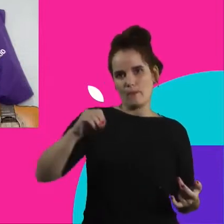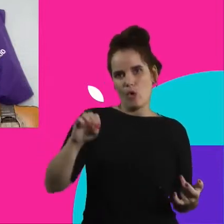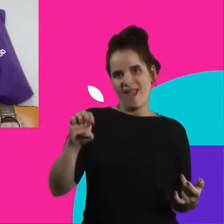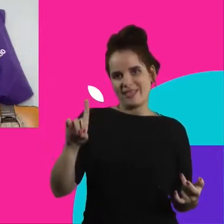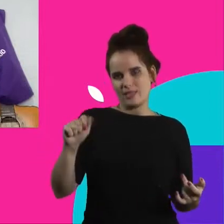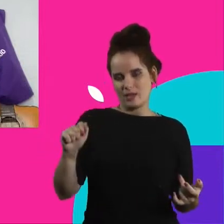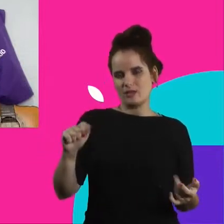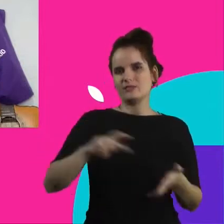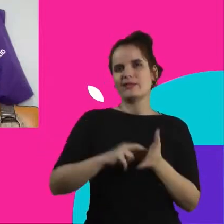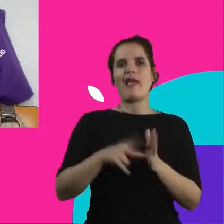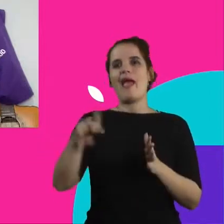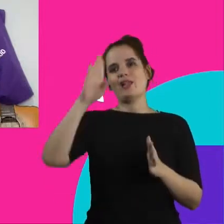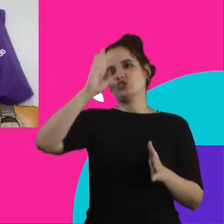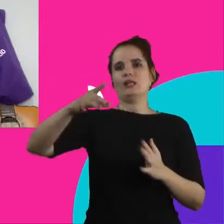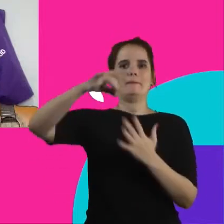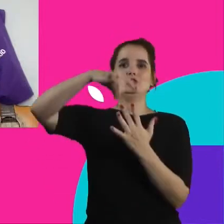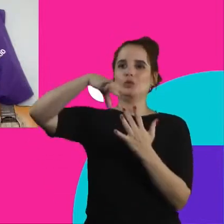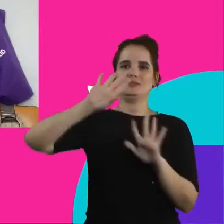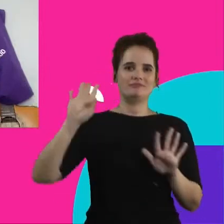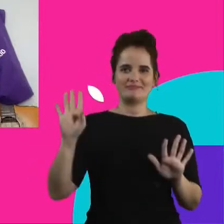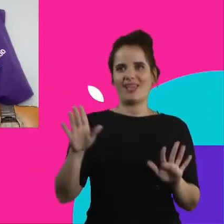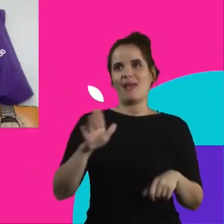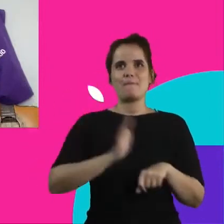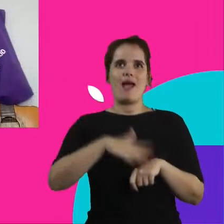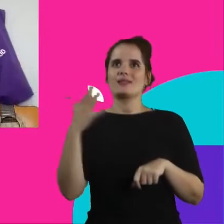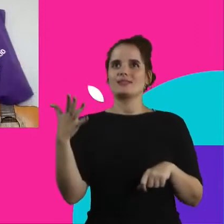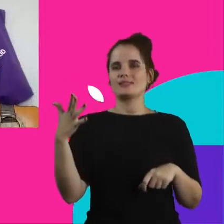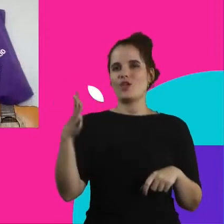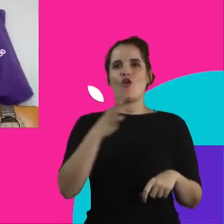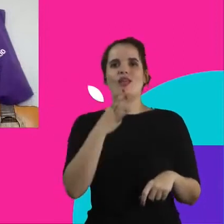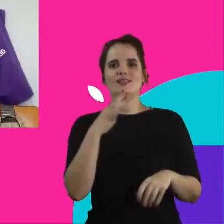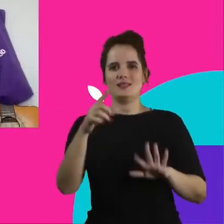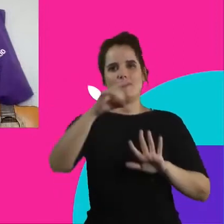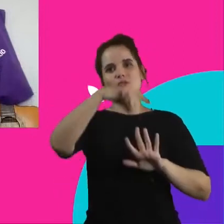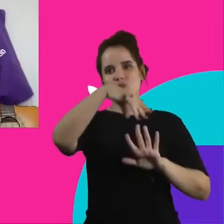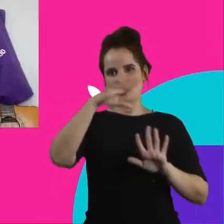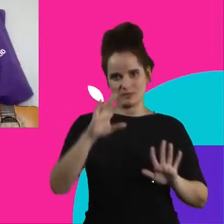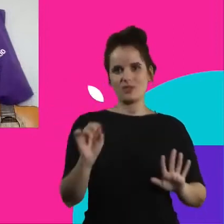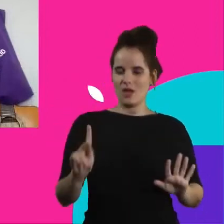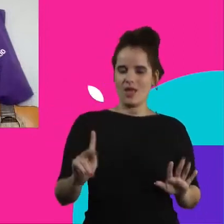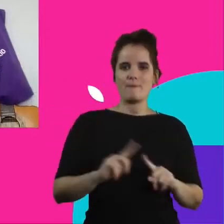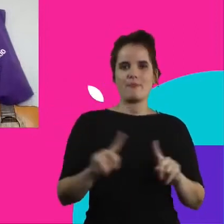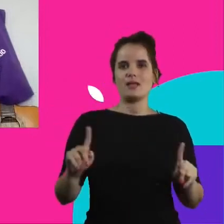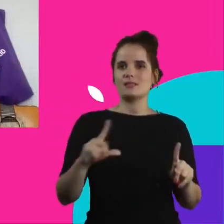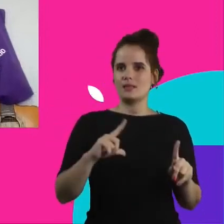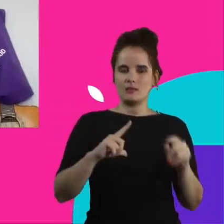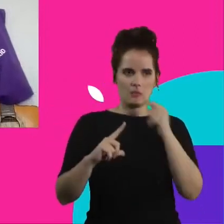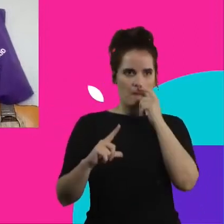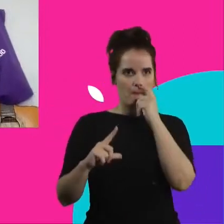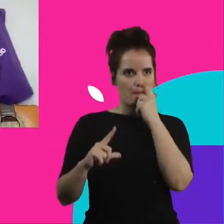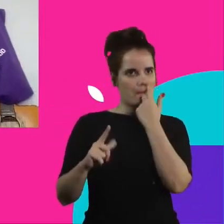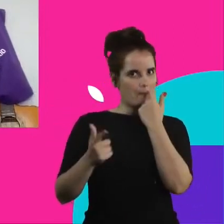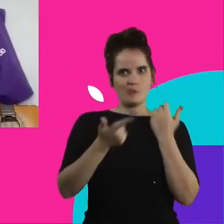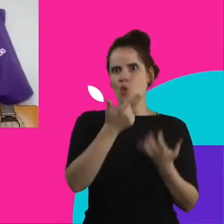das pessoas é Bitcoin, né? É a mais popular, a mais conhecida, e que virou um ativo que